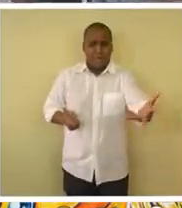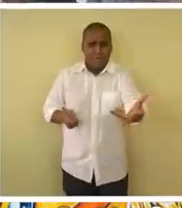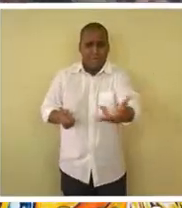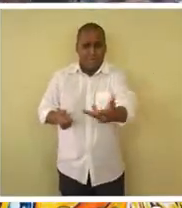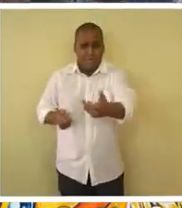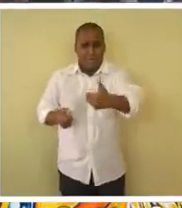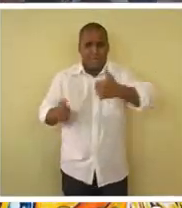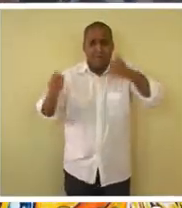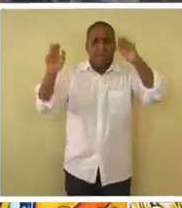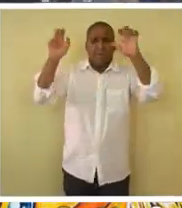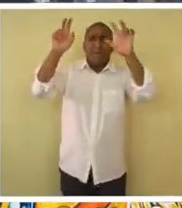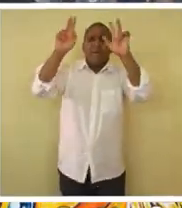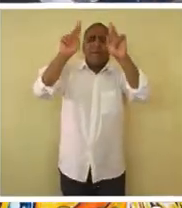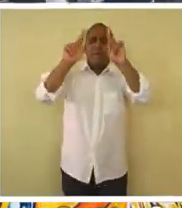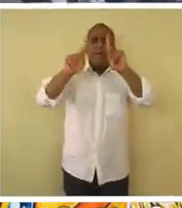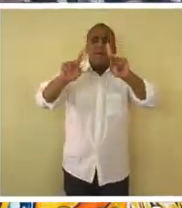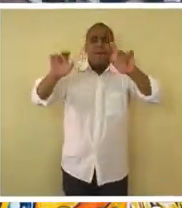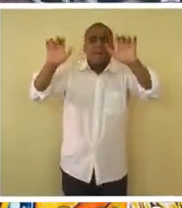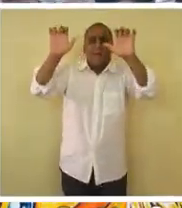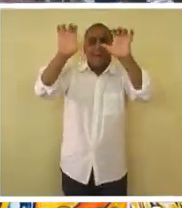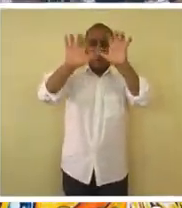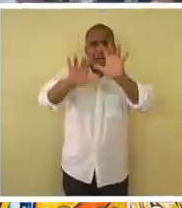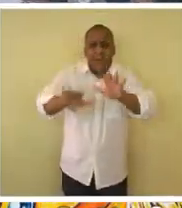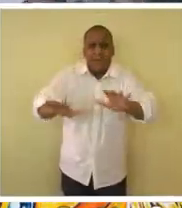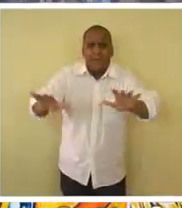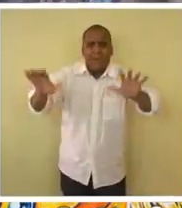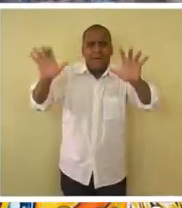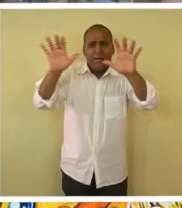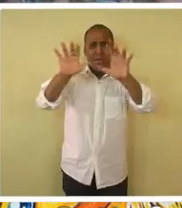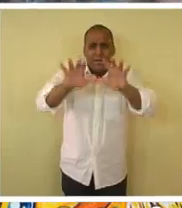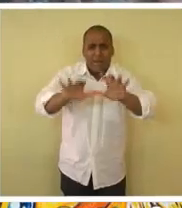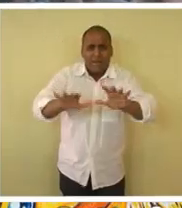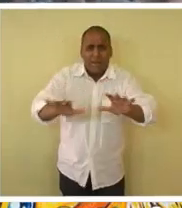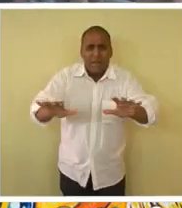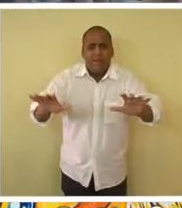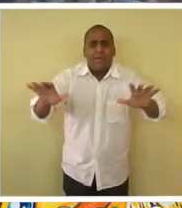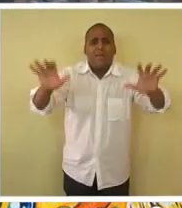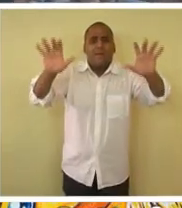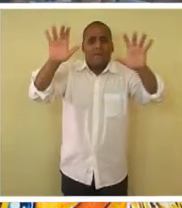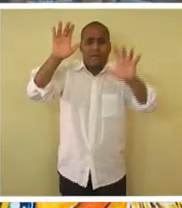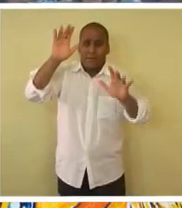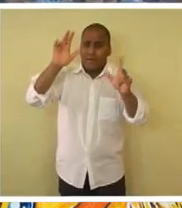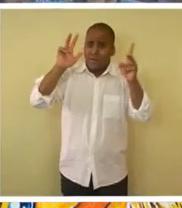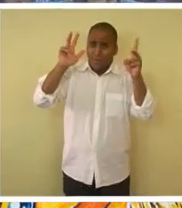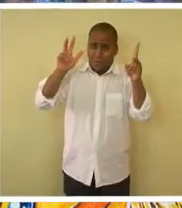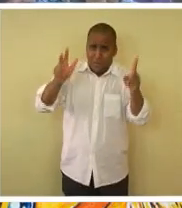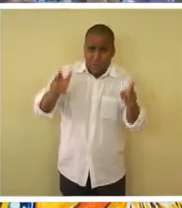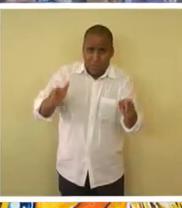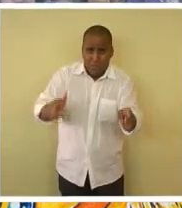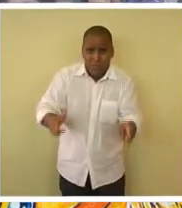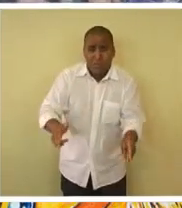A paz É o agir da esperança